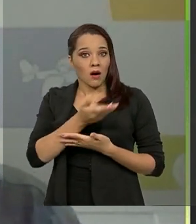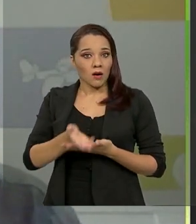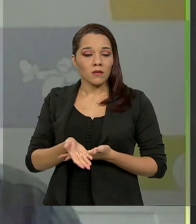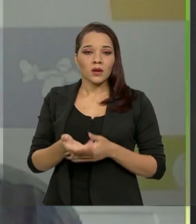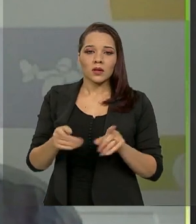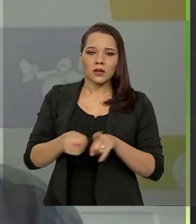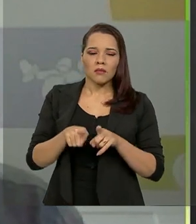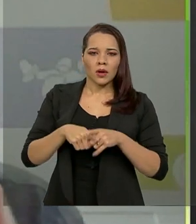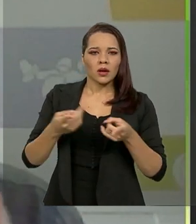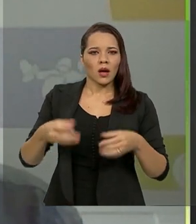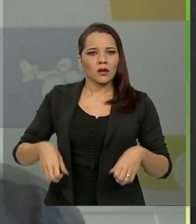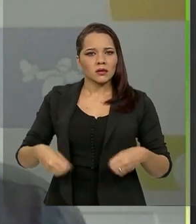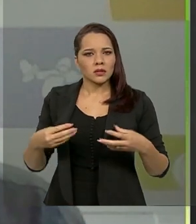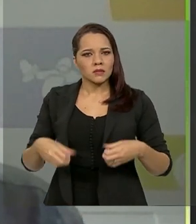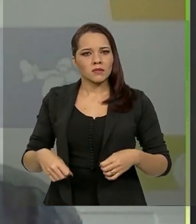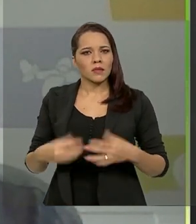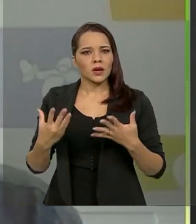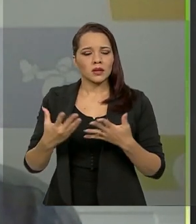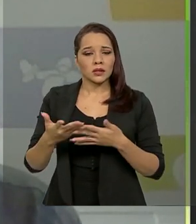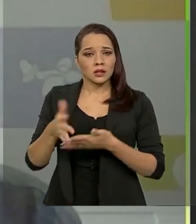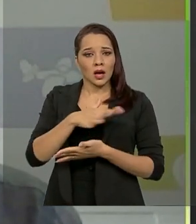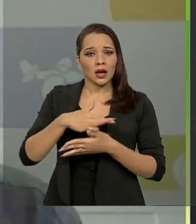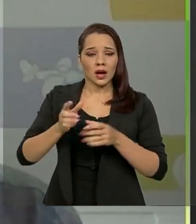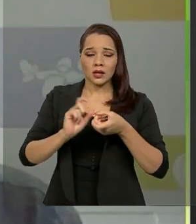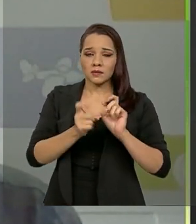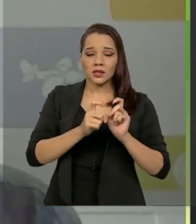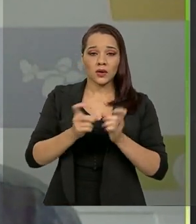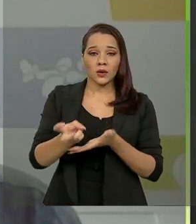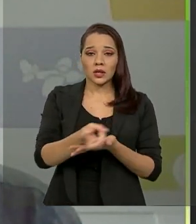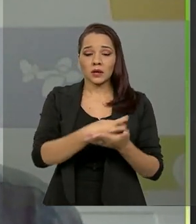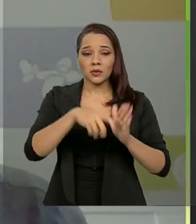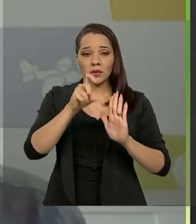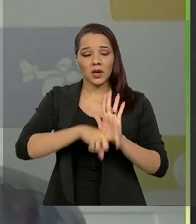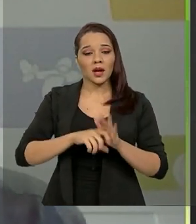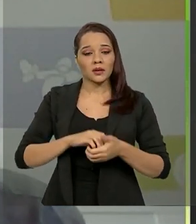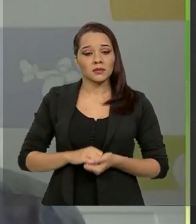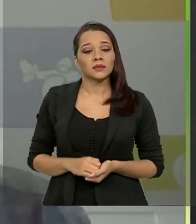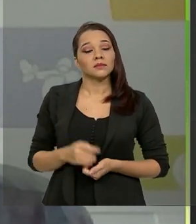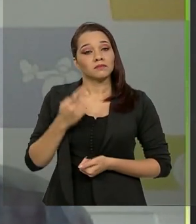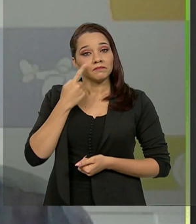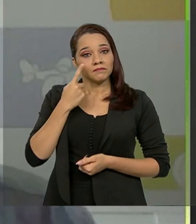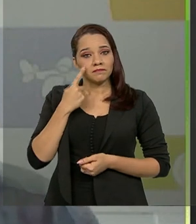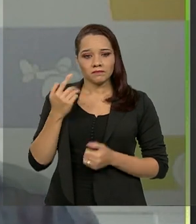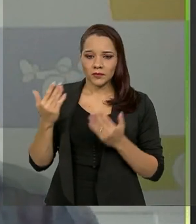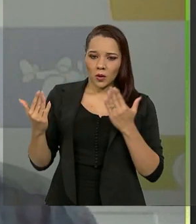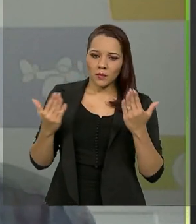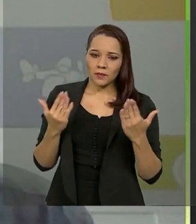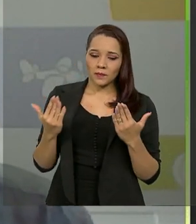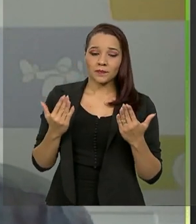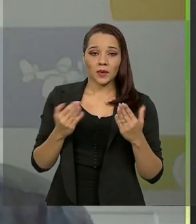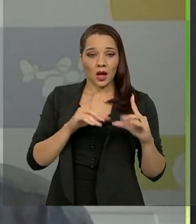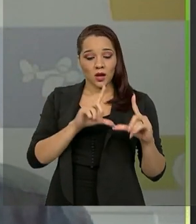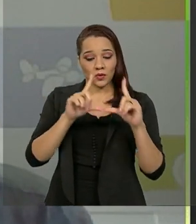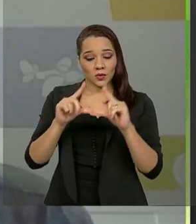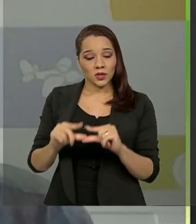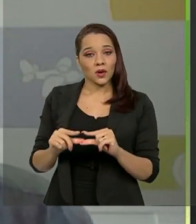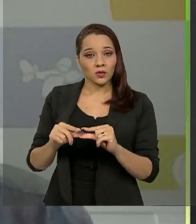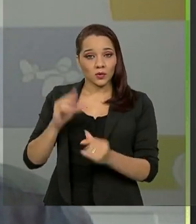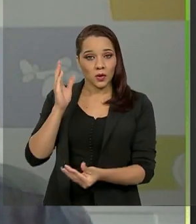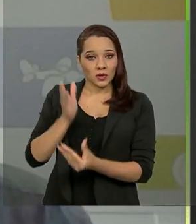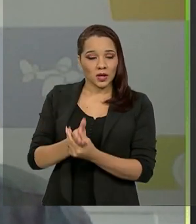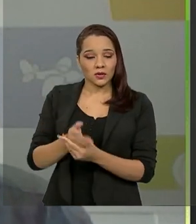as despesas das administrações tributárias. Então, veja, em paralelo, a redução dos litígios tributários tem